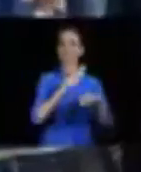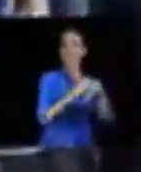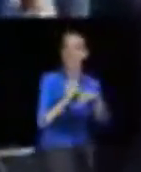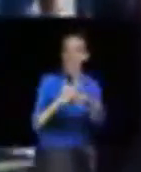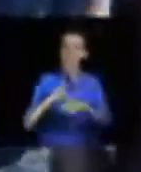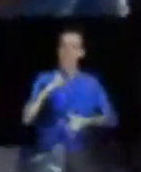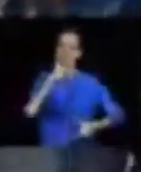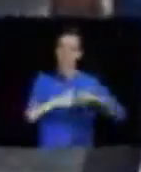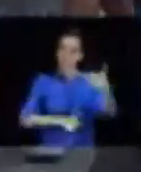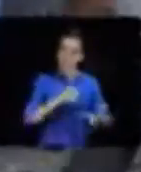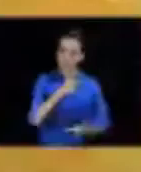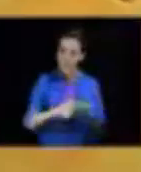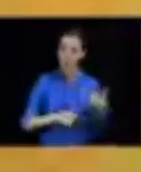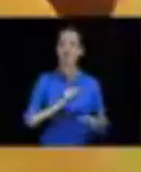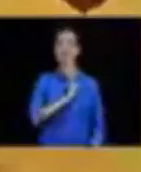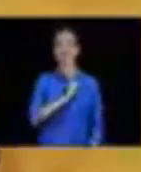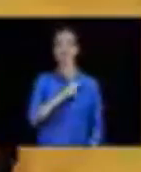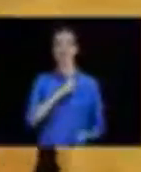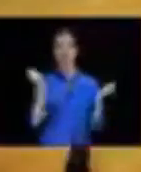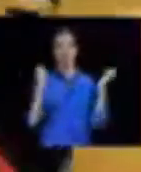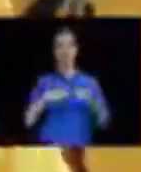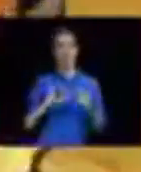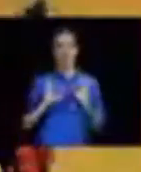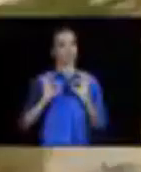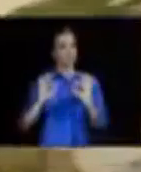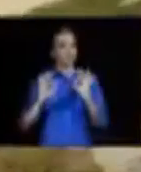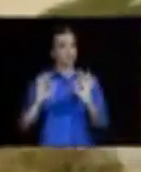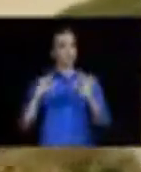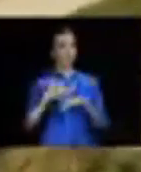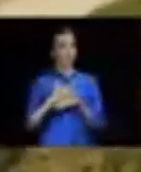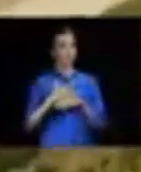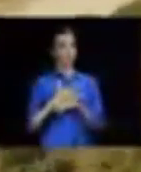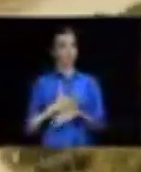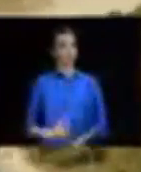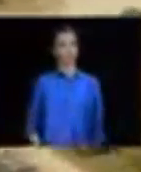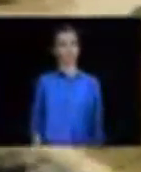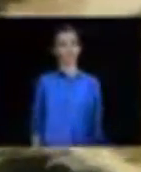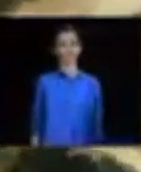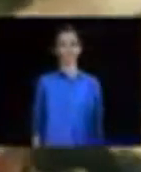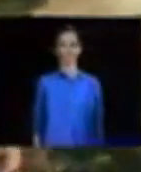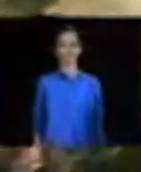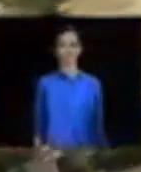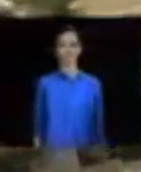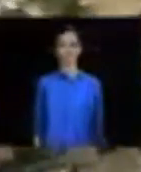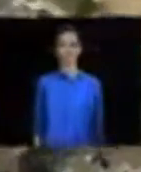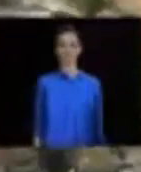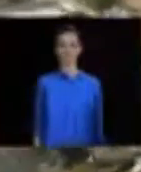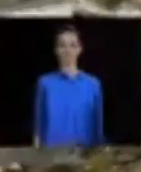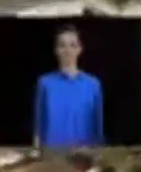gonçalense. Com carinho e dedicação, São Gonçalo vai ser uma grande cidade.